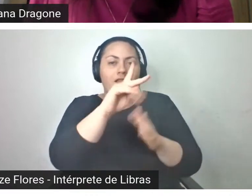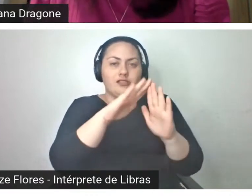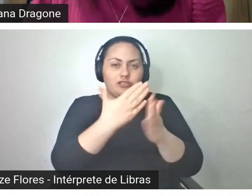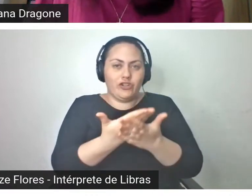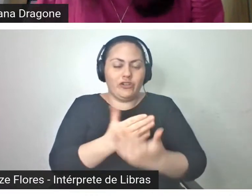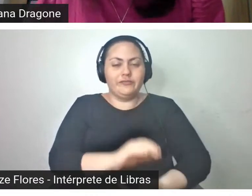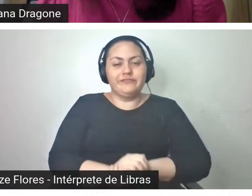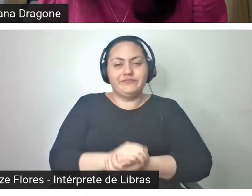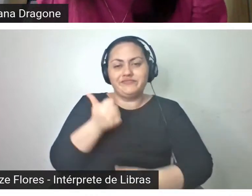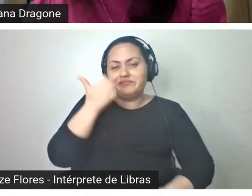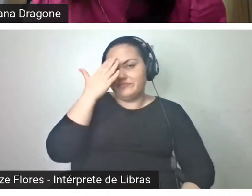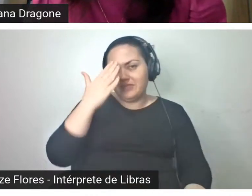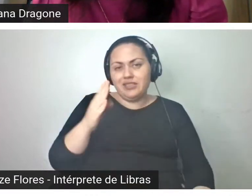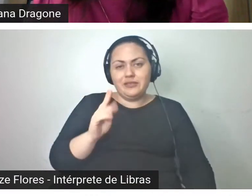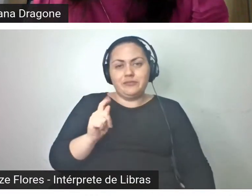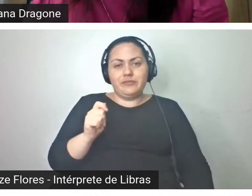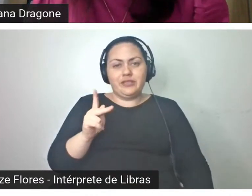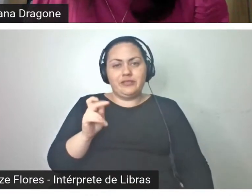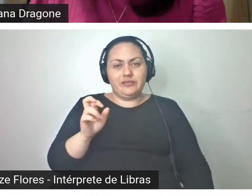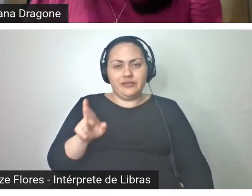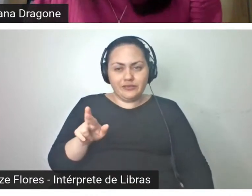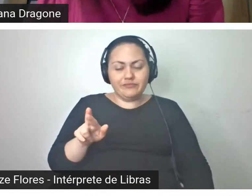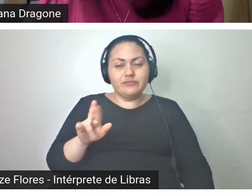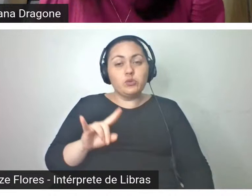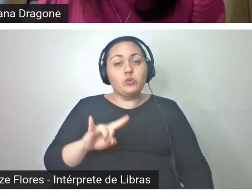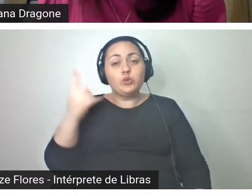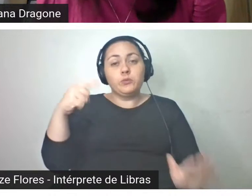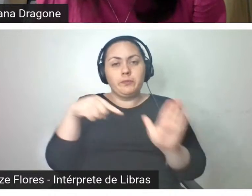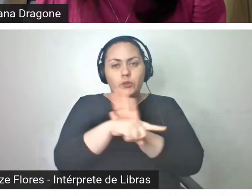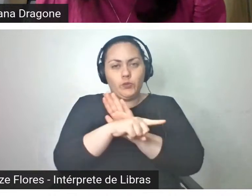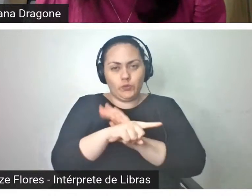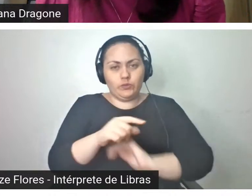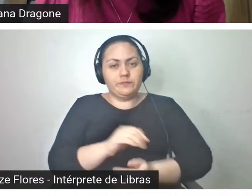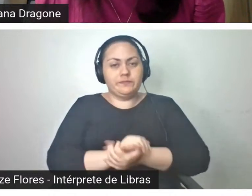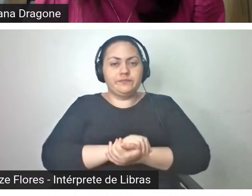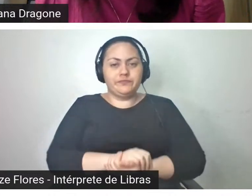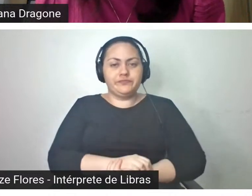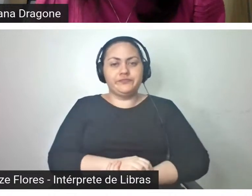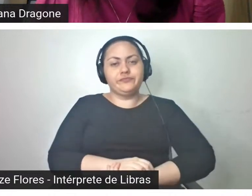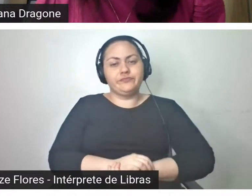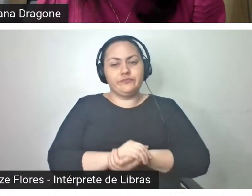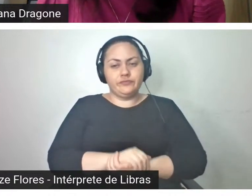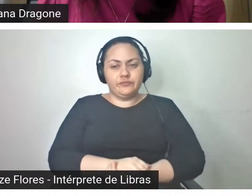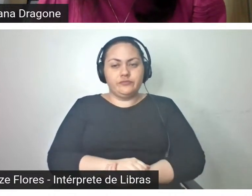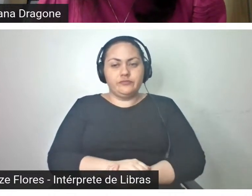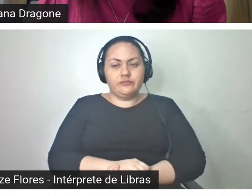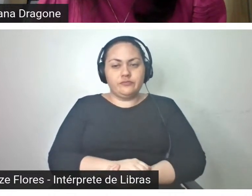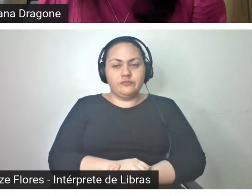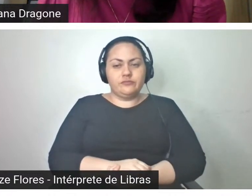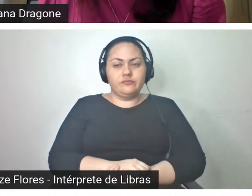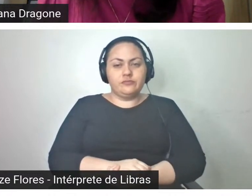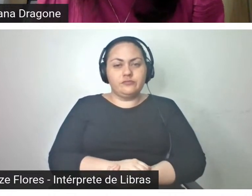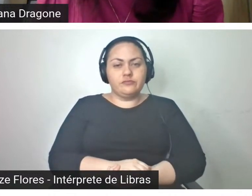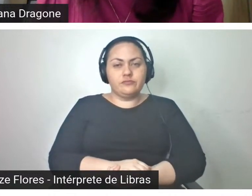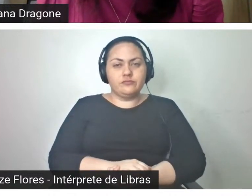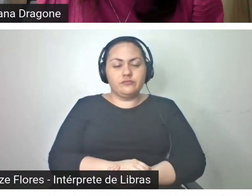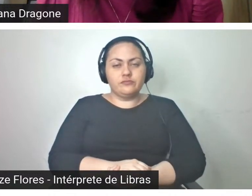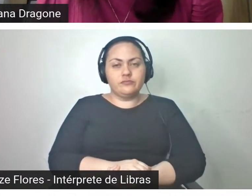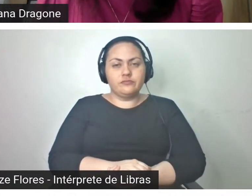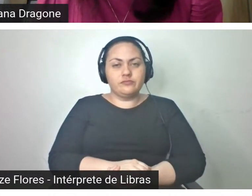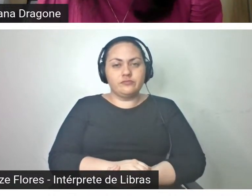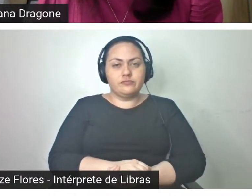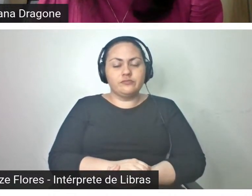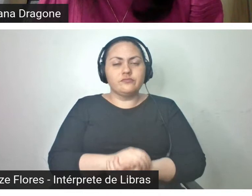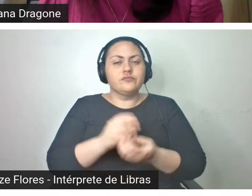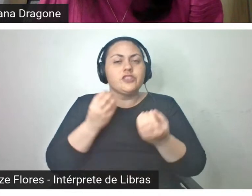Obrigada, Baker. Mais uma última questão. Qual o critério de distribuição dos recursos